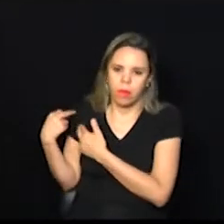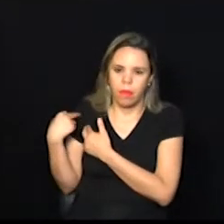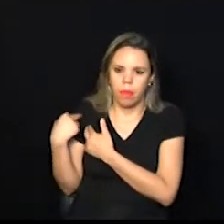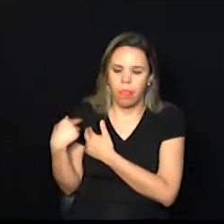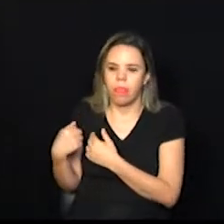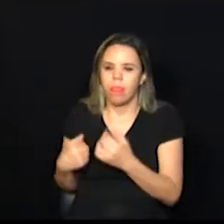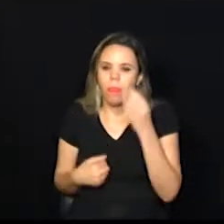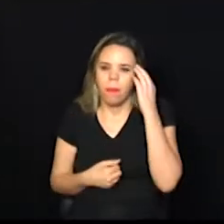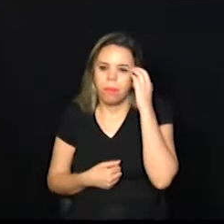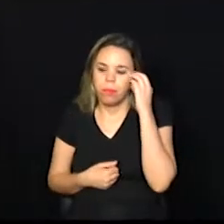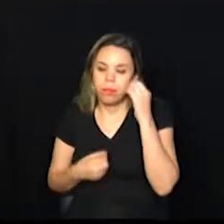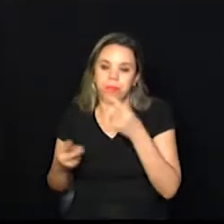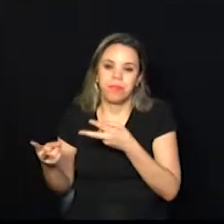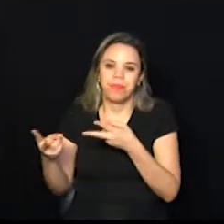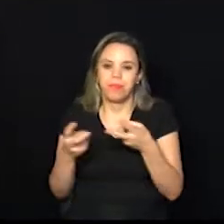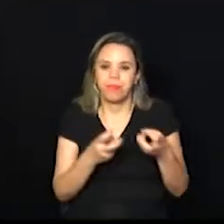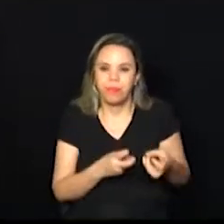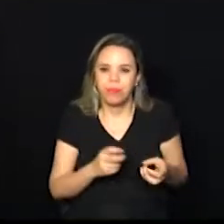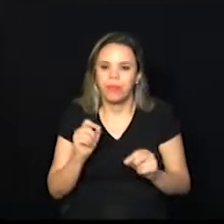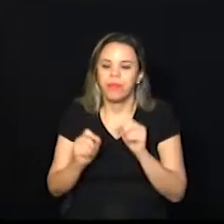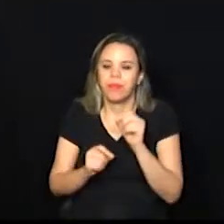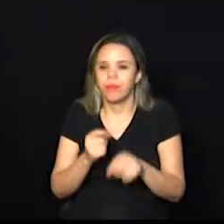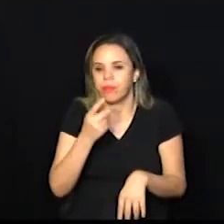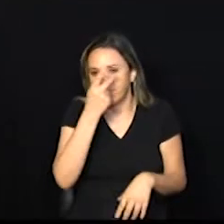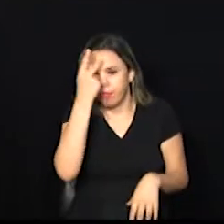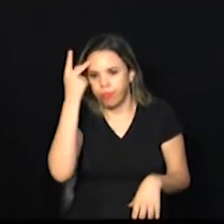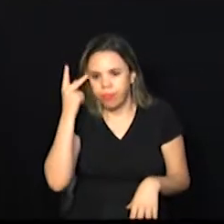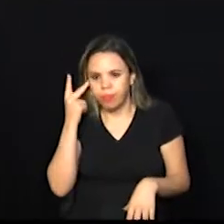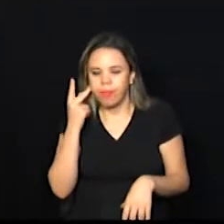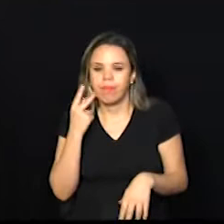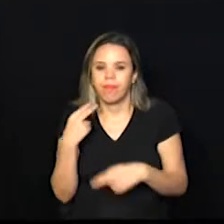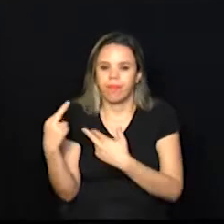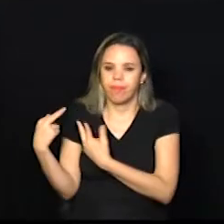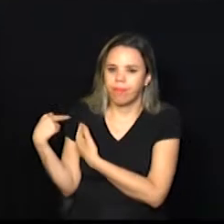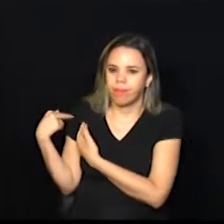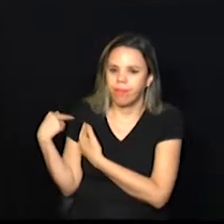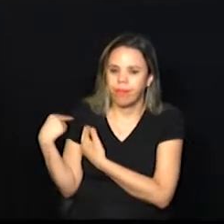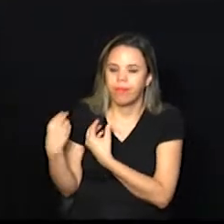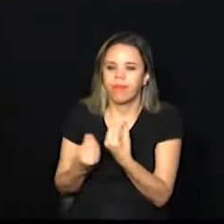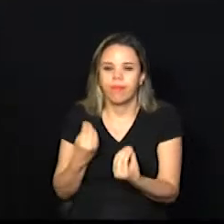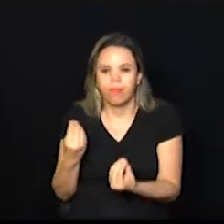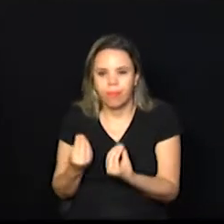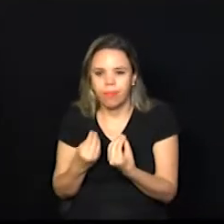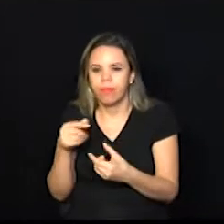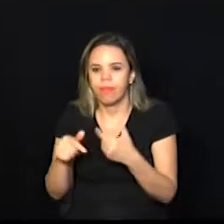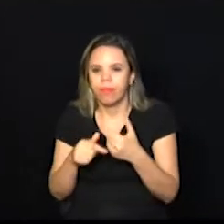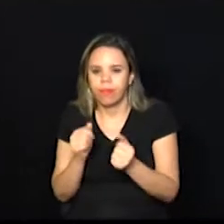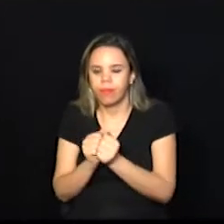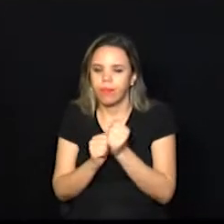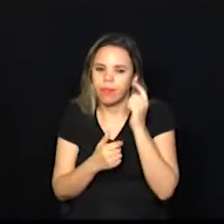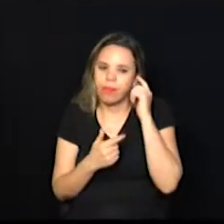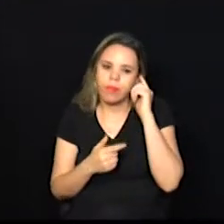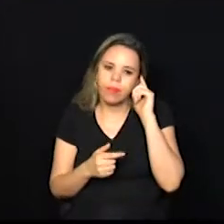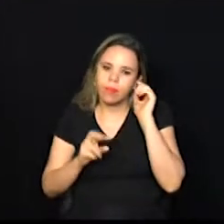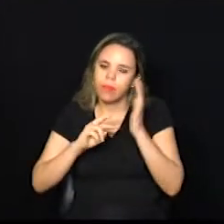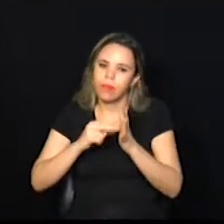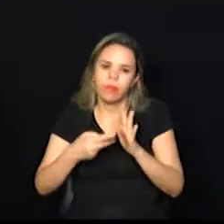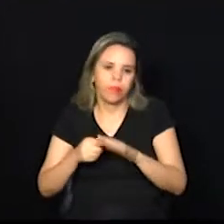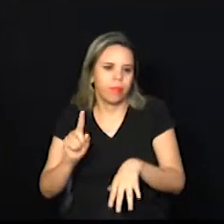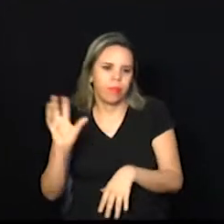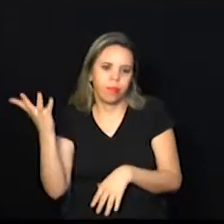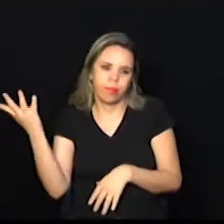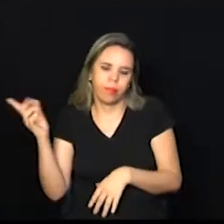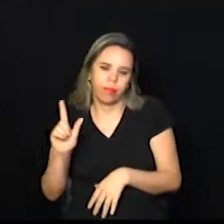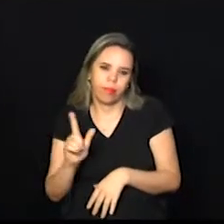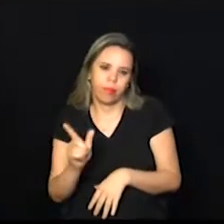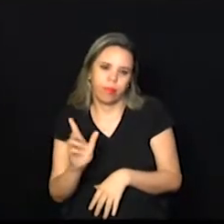de identificar quem são as pessoas, quem são os responsáveis, como a gente pode trabalhar junto. Não quer dizer que não acontecia, é claro